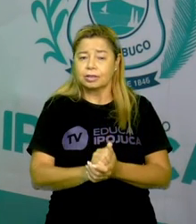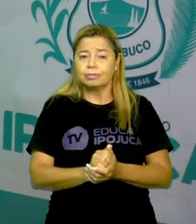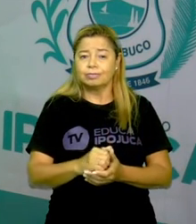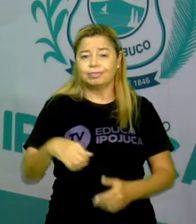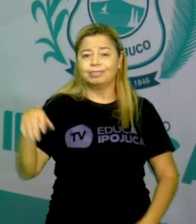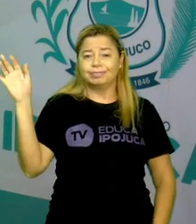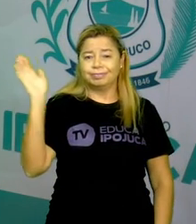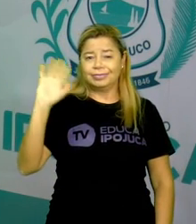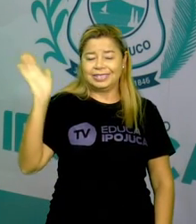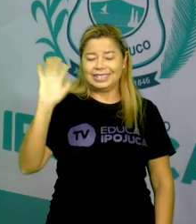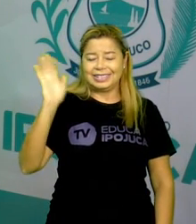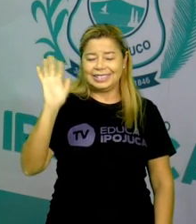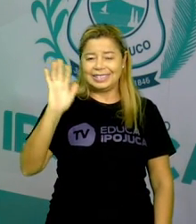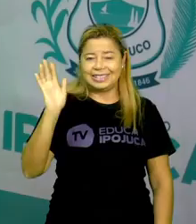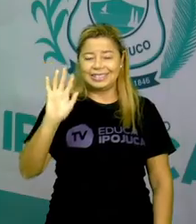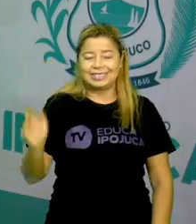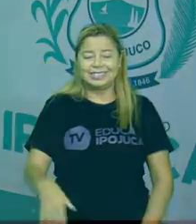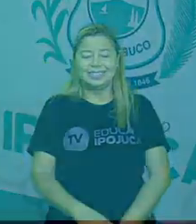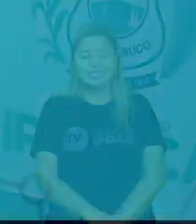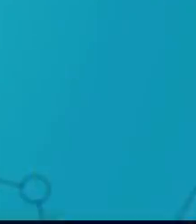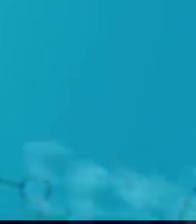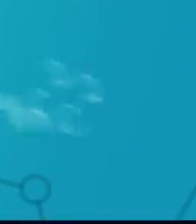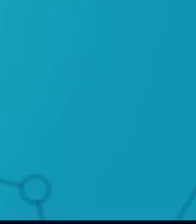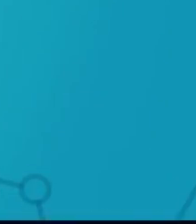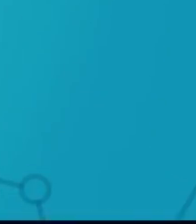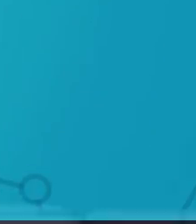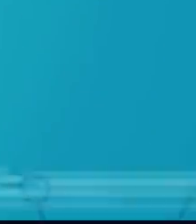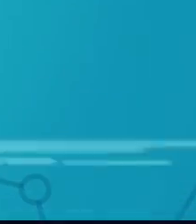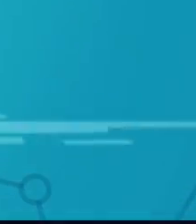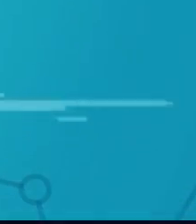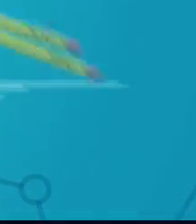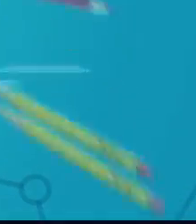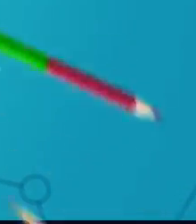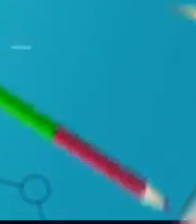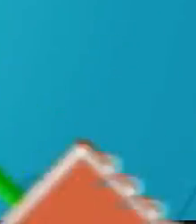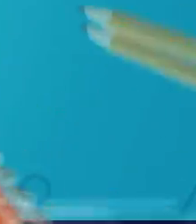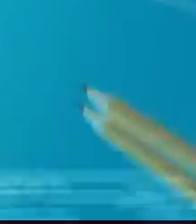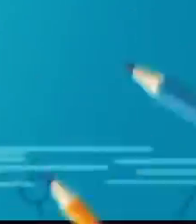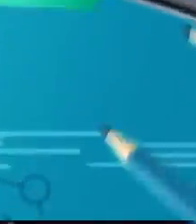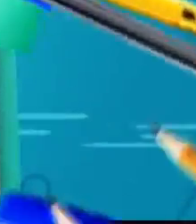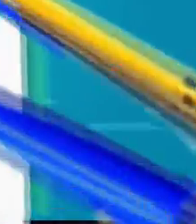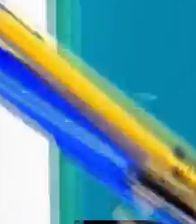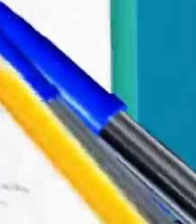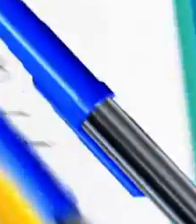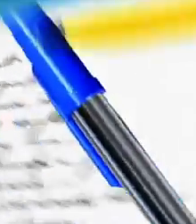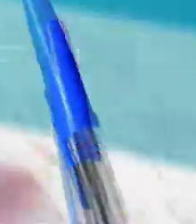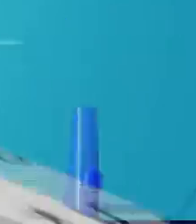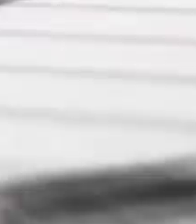Tchau, tchau. Até mais. Thank you.